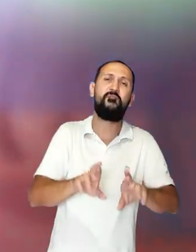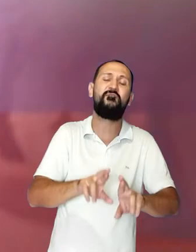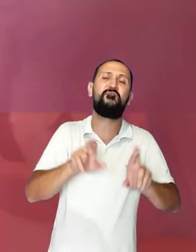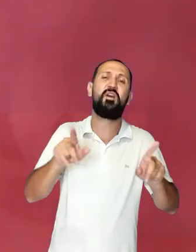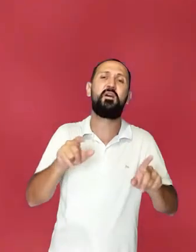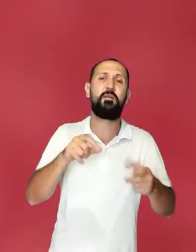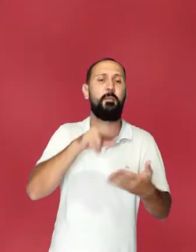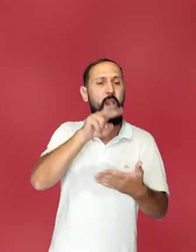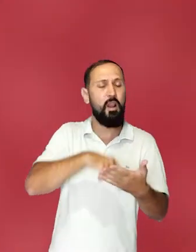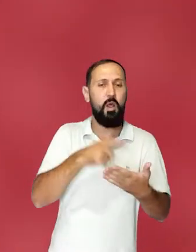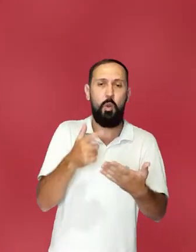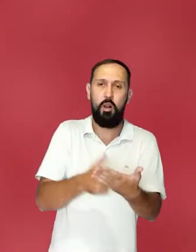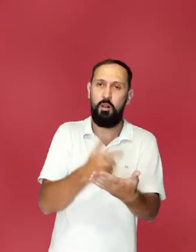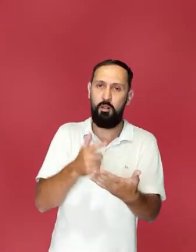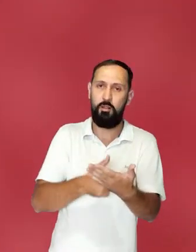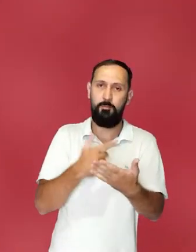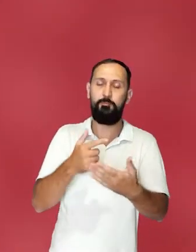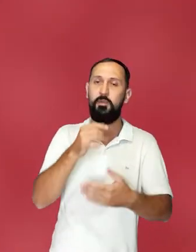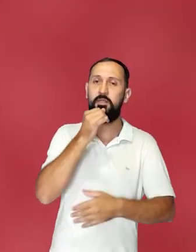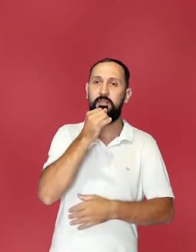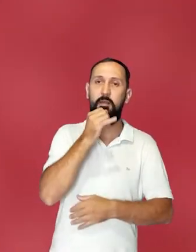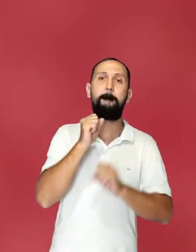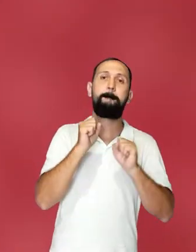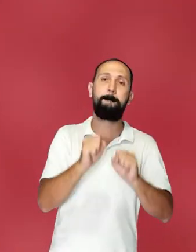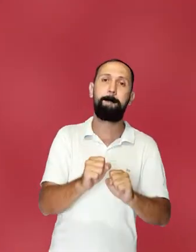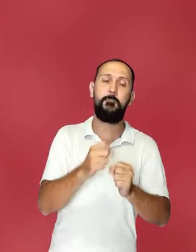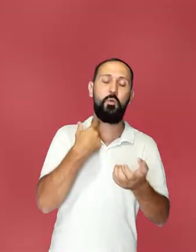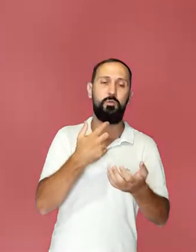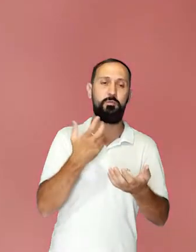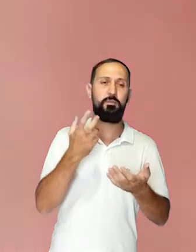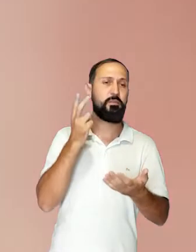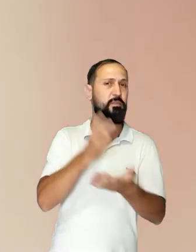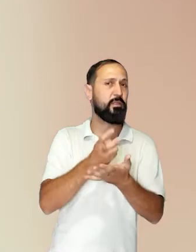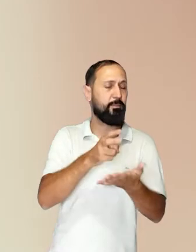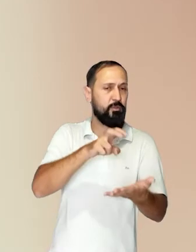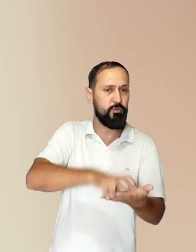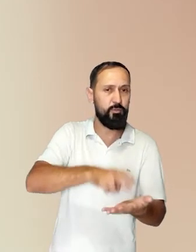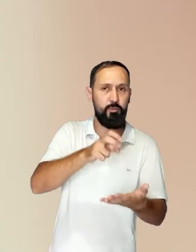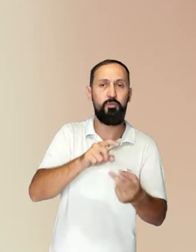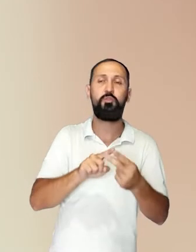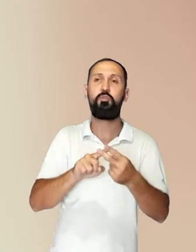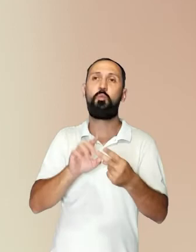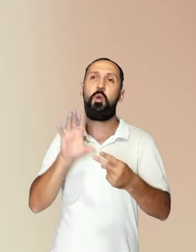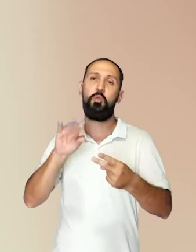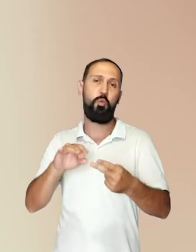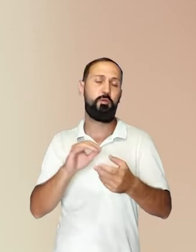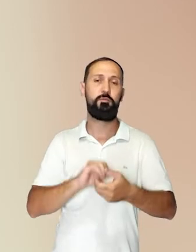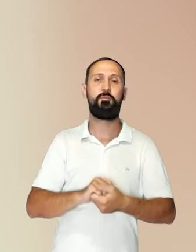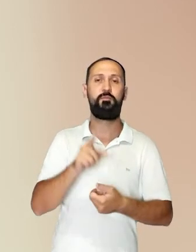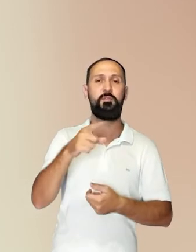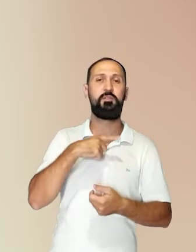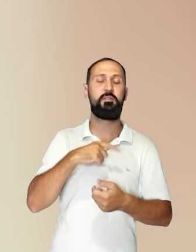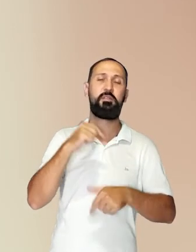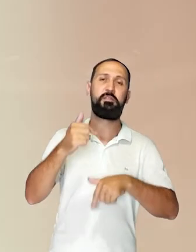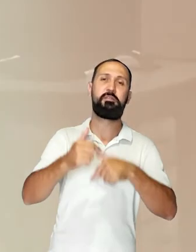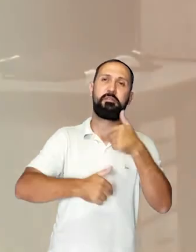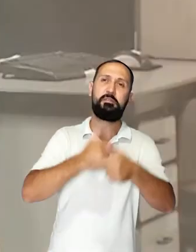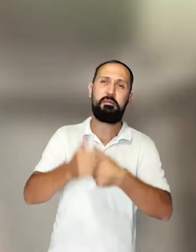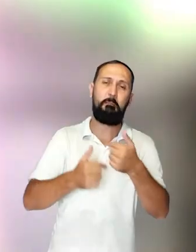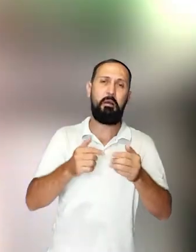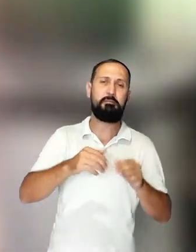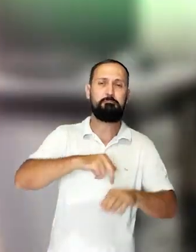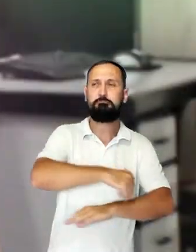um momento diferente para ler cada livro. Por exemplo, você pode ler um deles sempre pela manhã e outra à noite. E você que tem